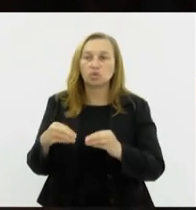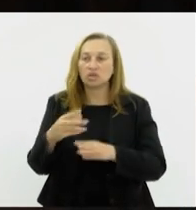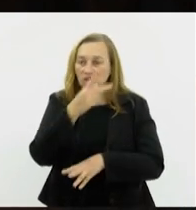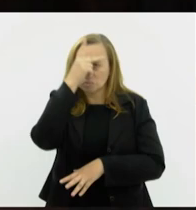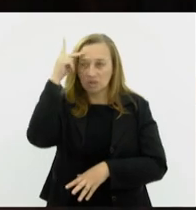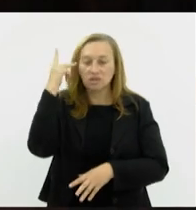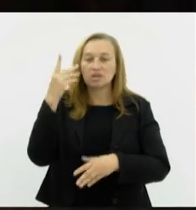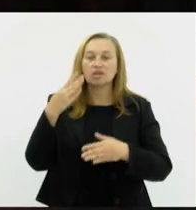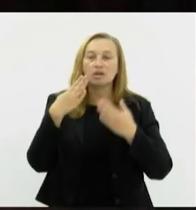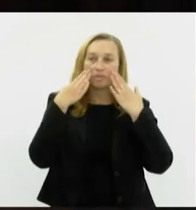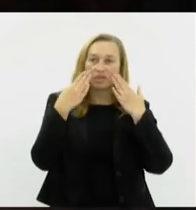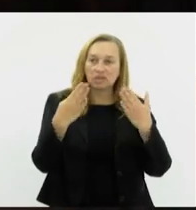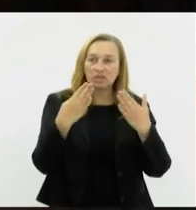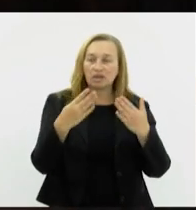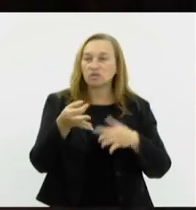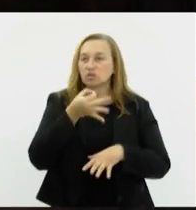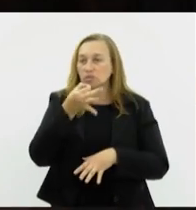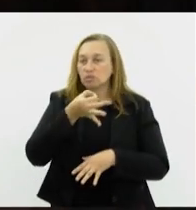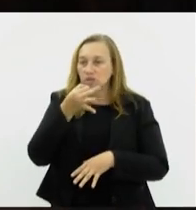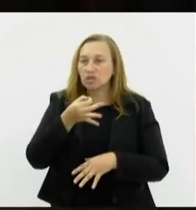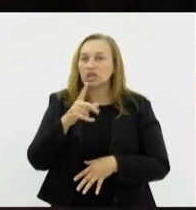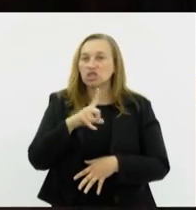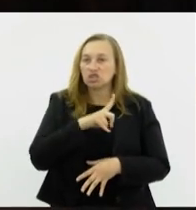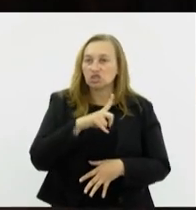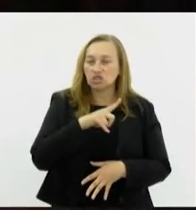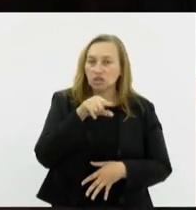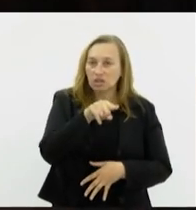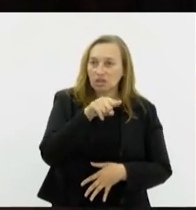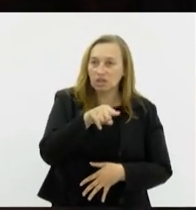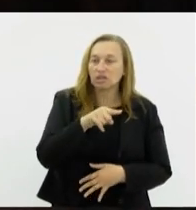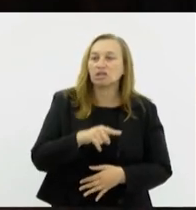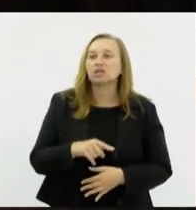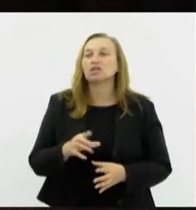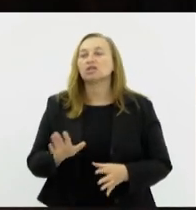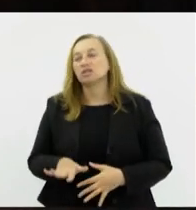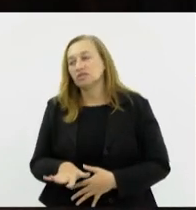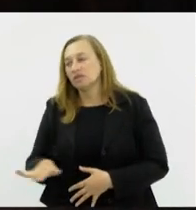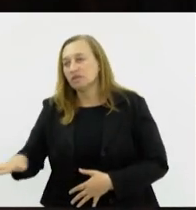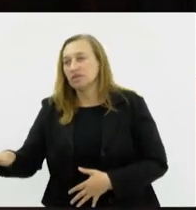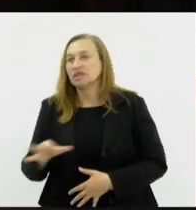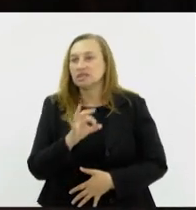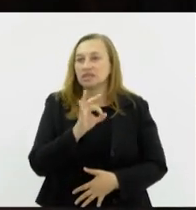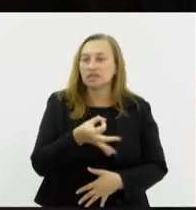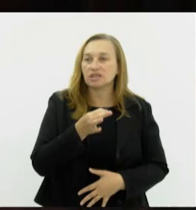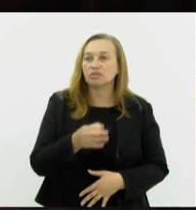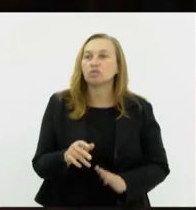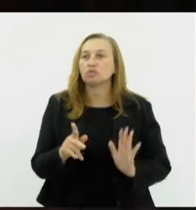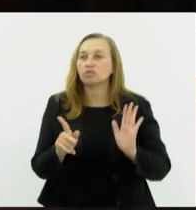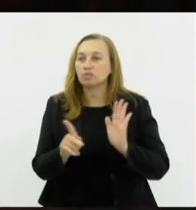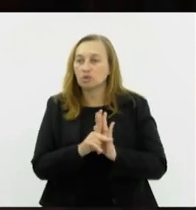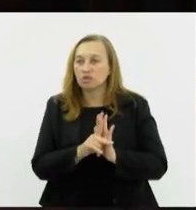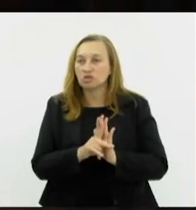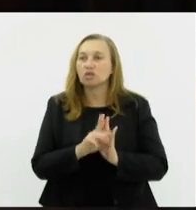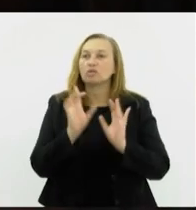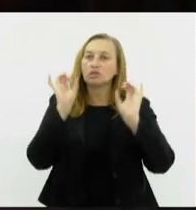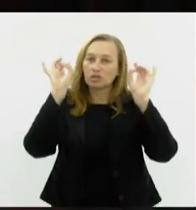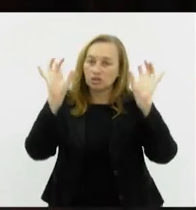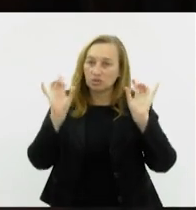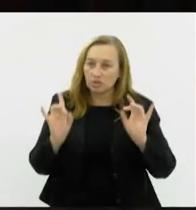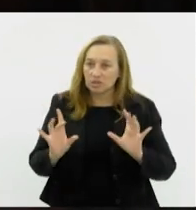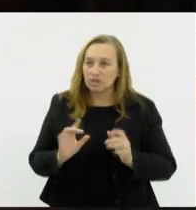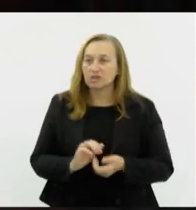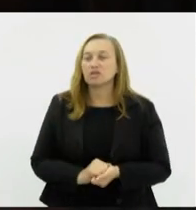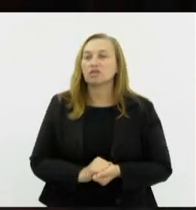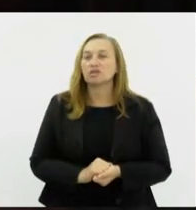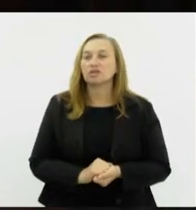seus questionamentos e tinha ali, né, naquela comunidade, exatamente um projeto muito especial de